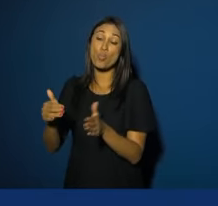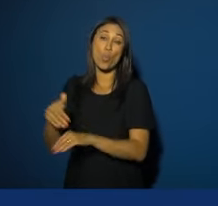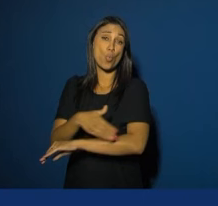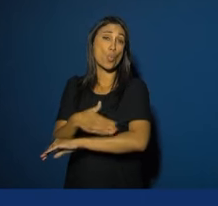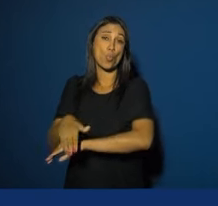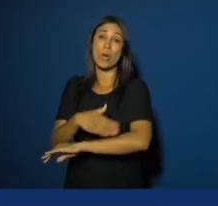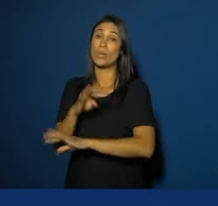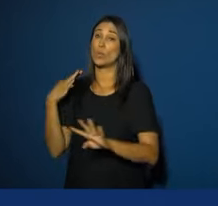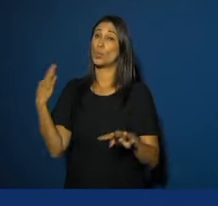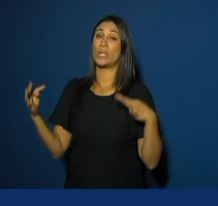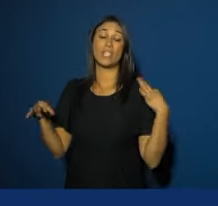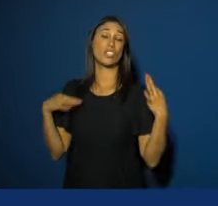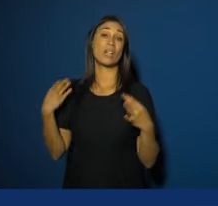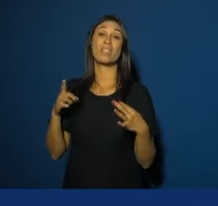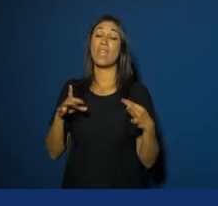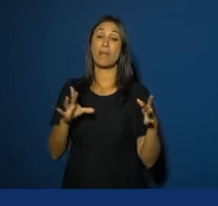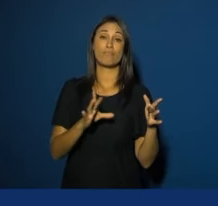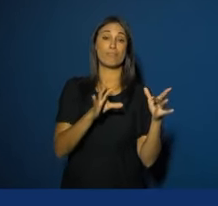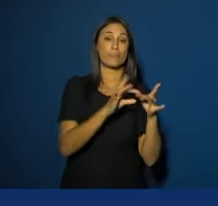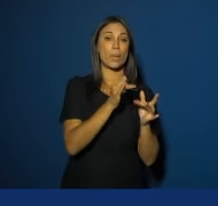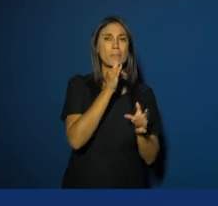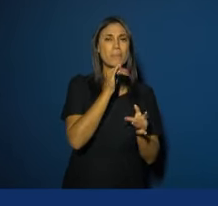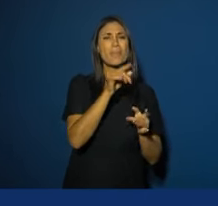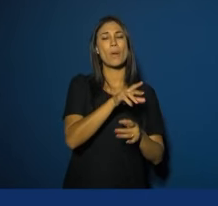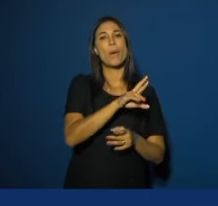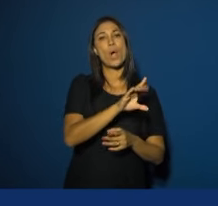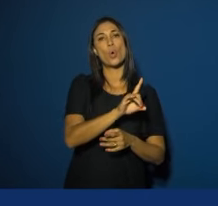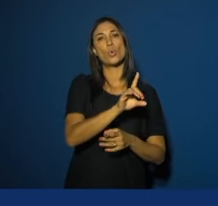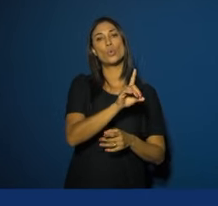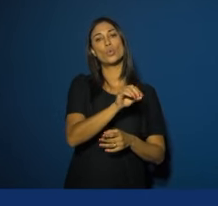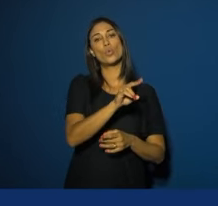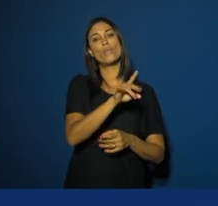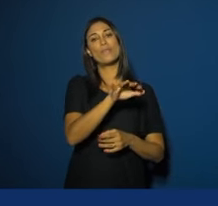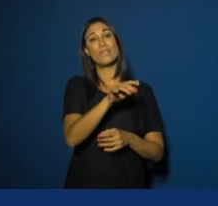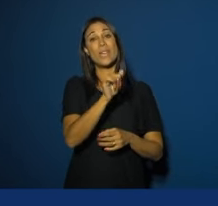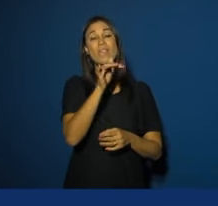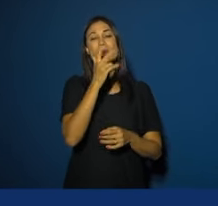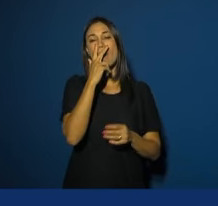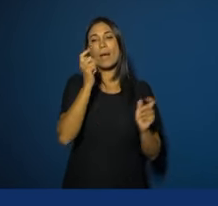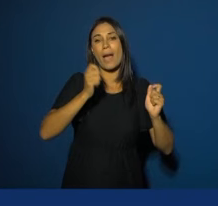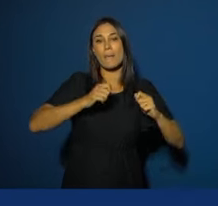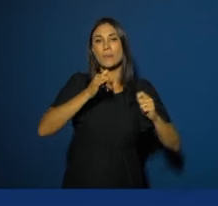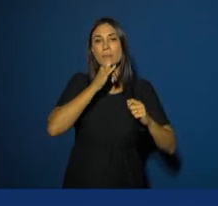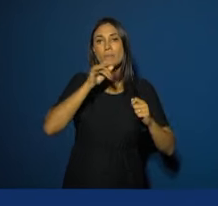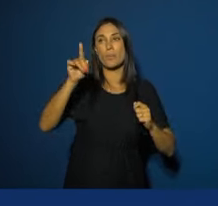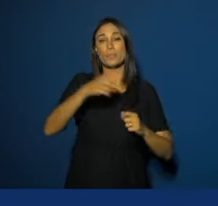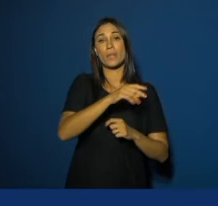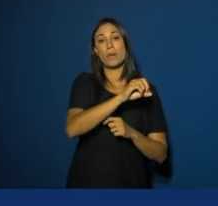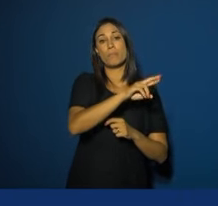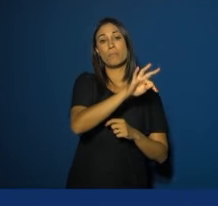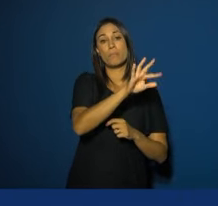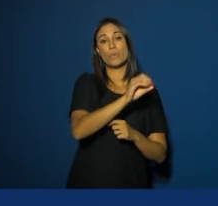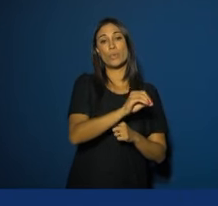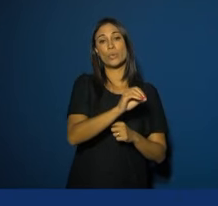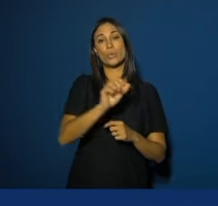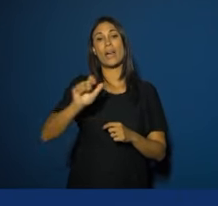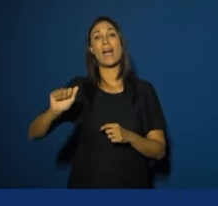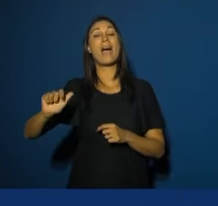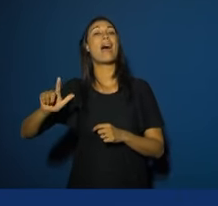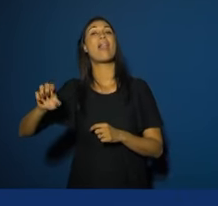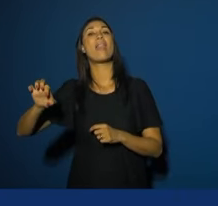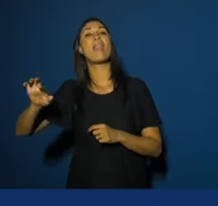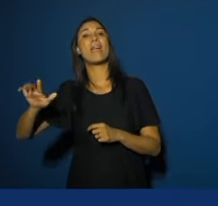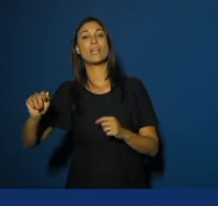brasileiro que liga Rodovia tão importante que é capaz de interligar Porto Alegre até